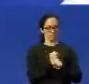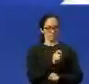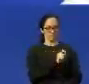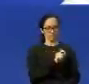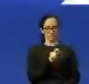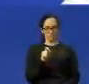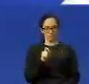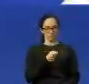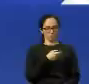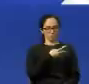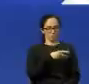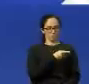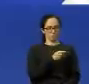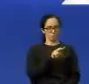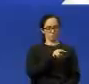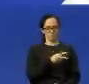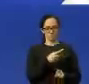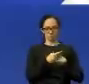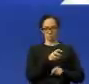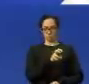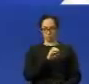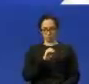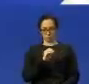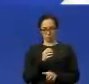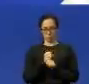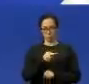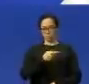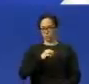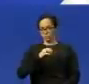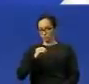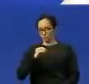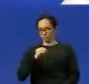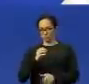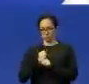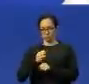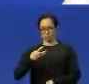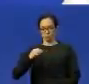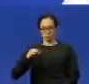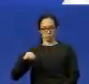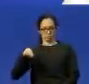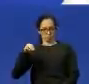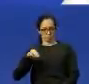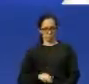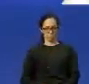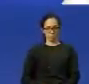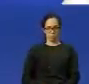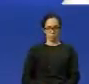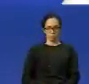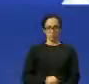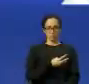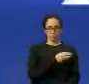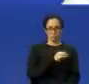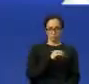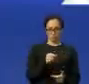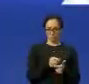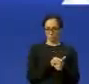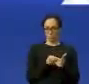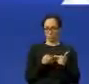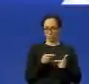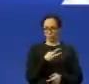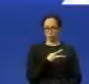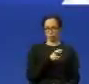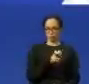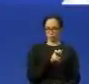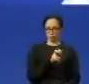dessa torre, 2π vezes 50, que seria 100π, o que daria 300 metros. Então, a velocidade de 1 seria 300 metros dividido por